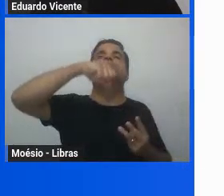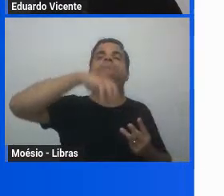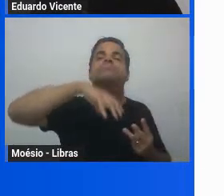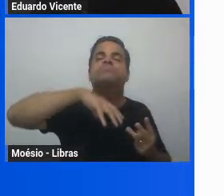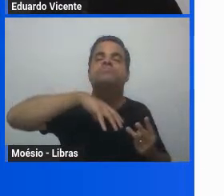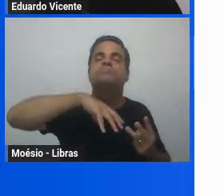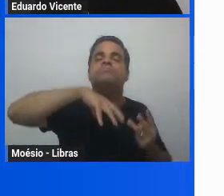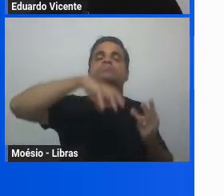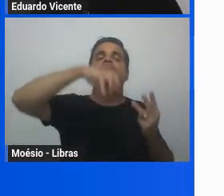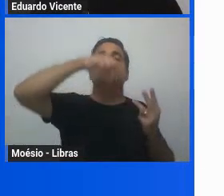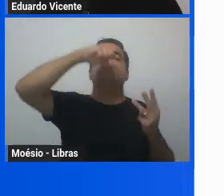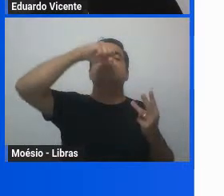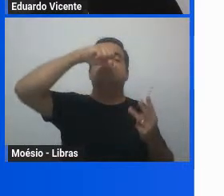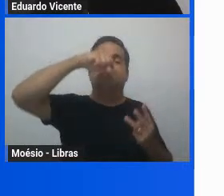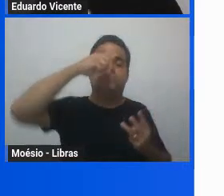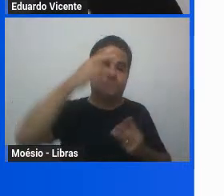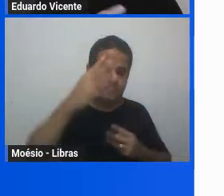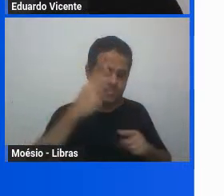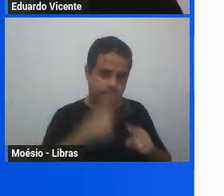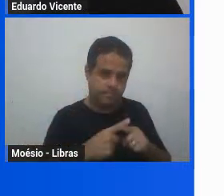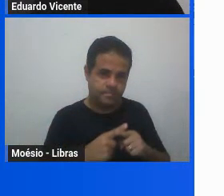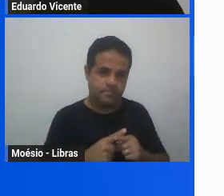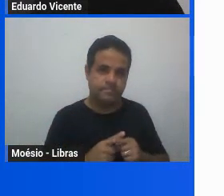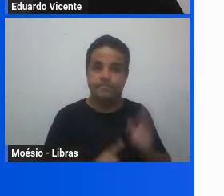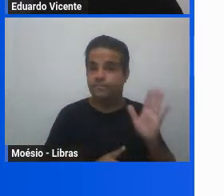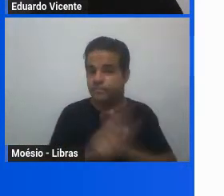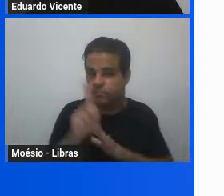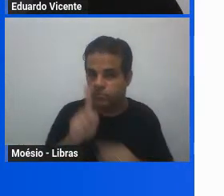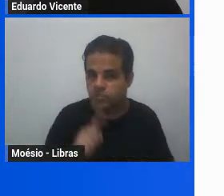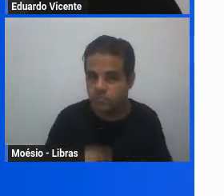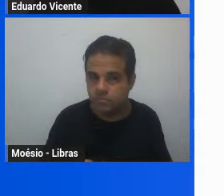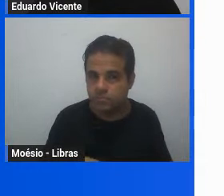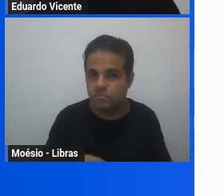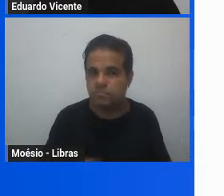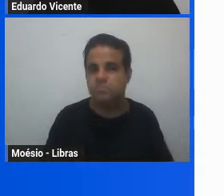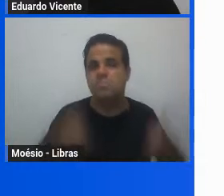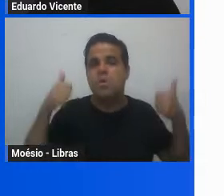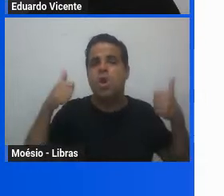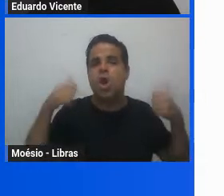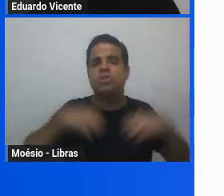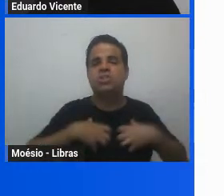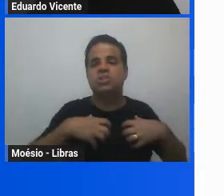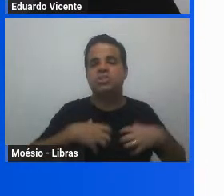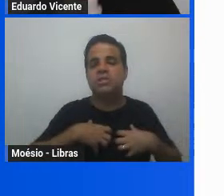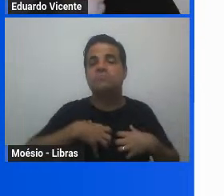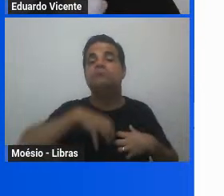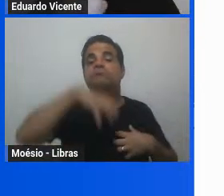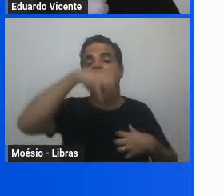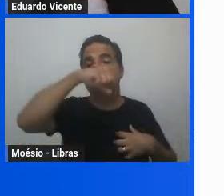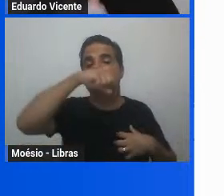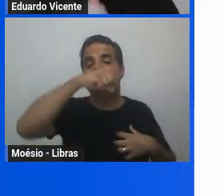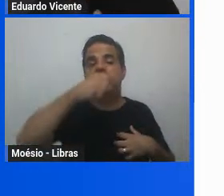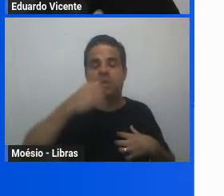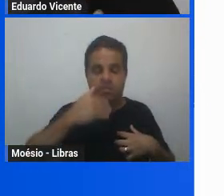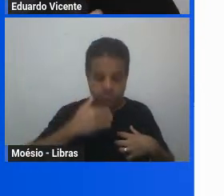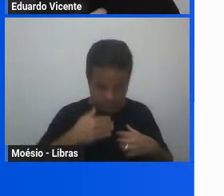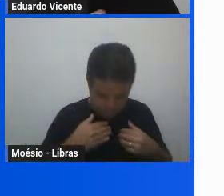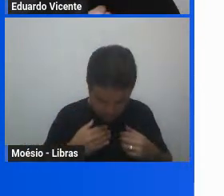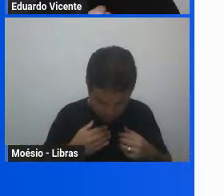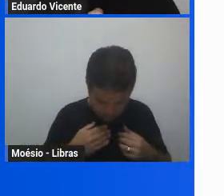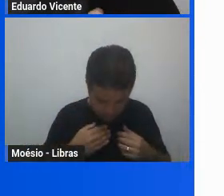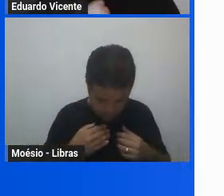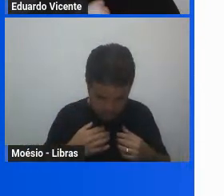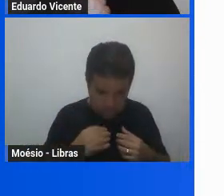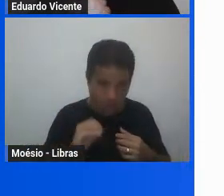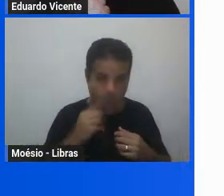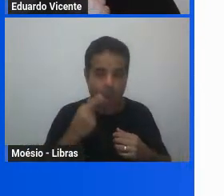2, 3. Pergunto para você, qual foi a melhor forma de respirar? Com o queixo encostado no